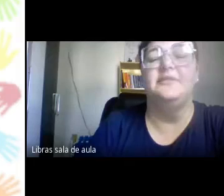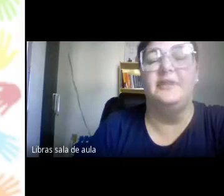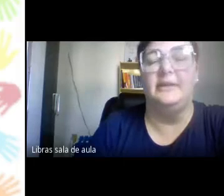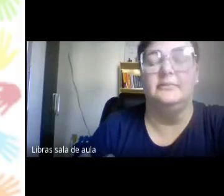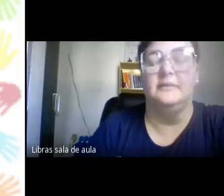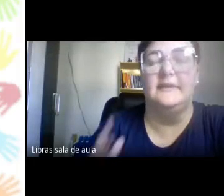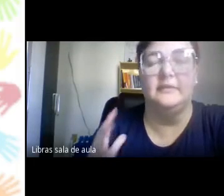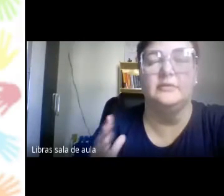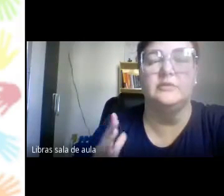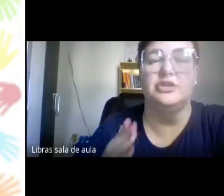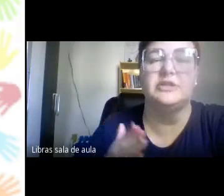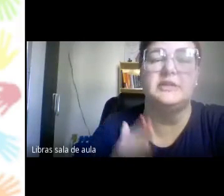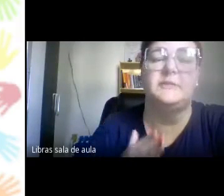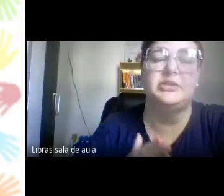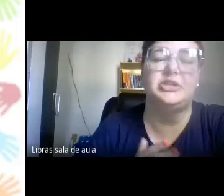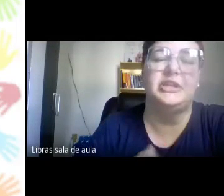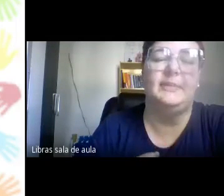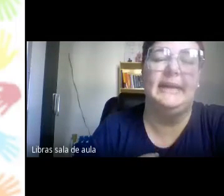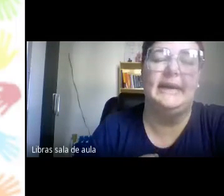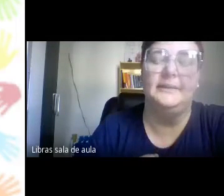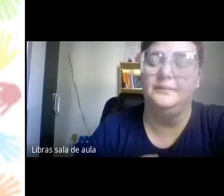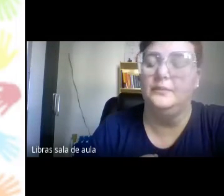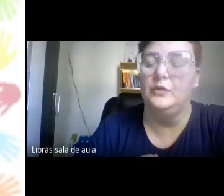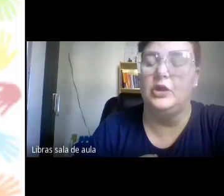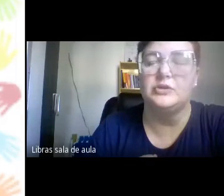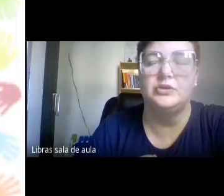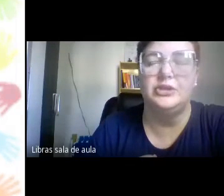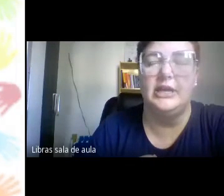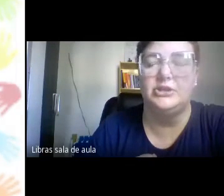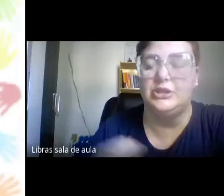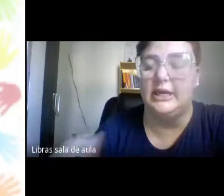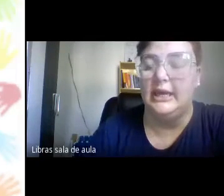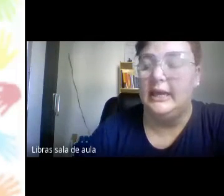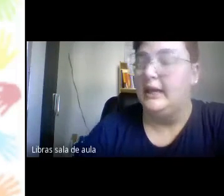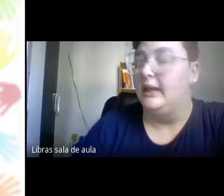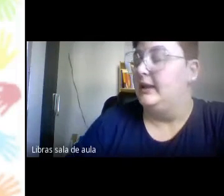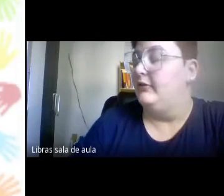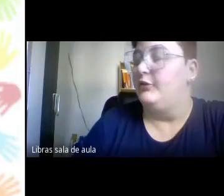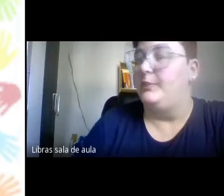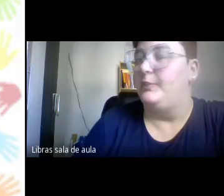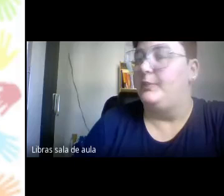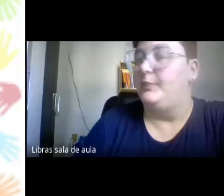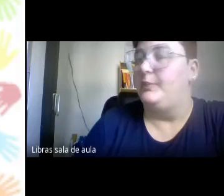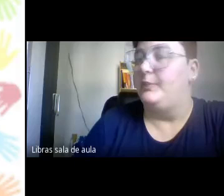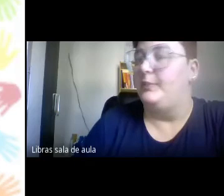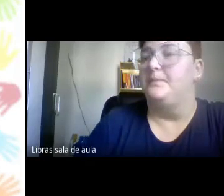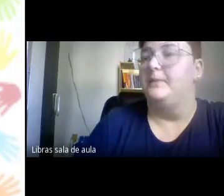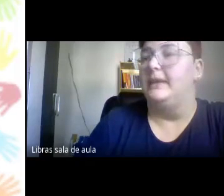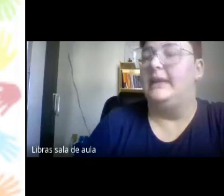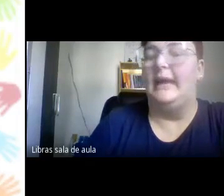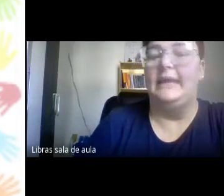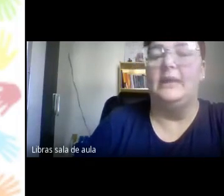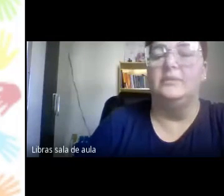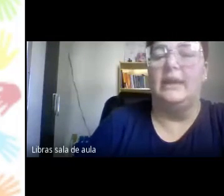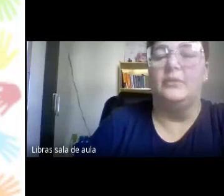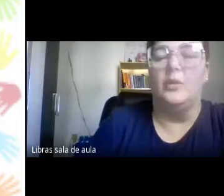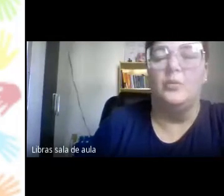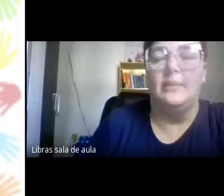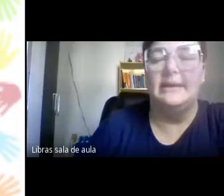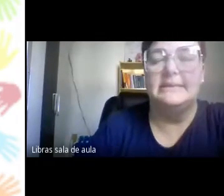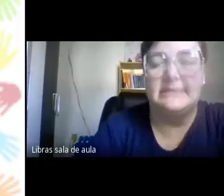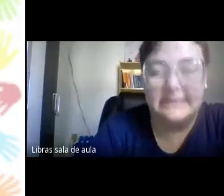Mas, enfim, são sugestões para a gente trabalhar no nosso dia a dia. Eu vou passar aqui e aí eu